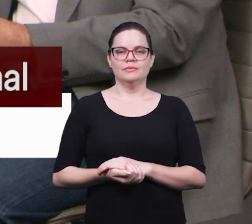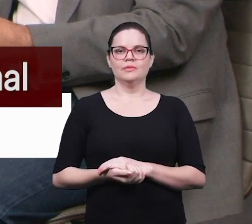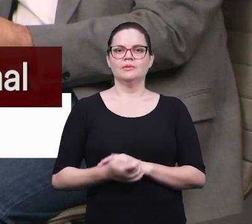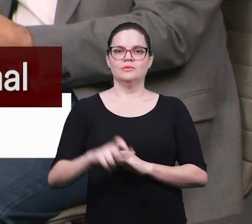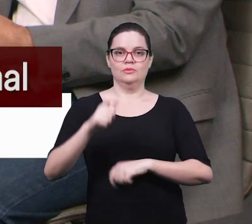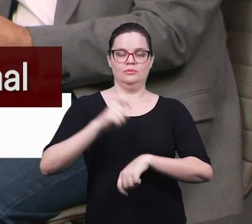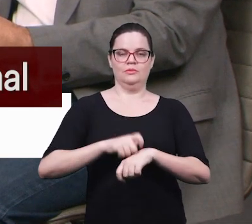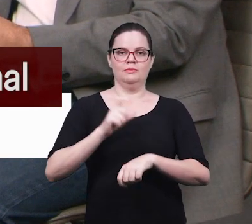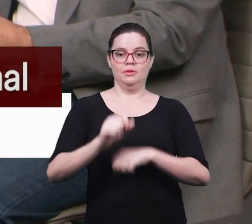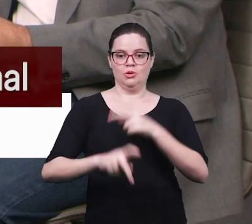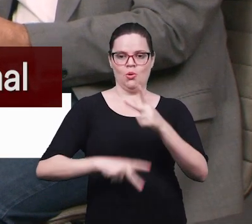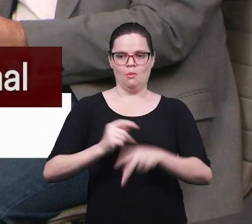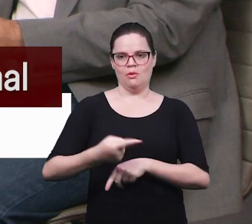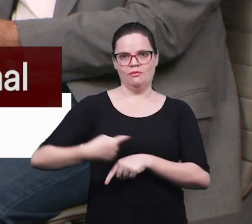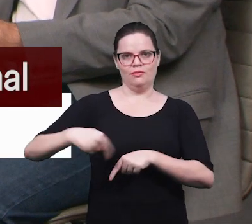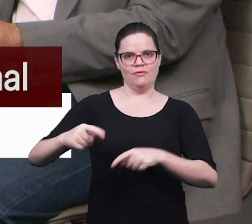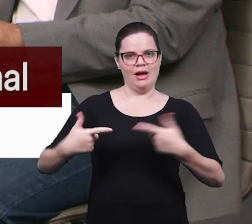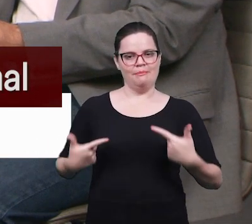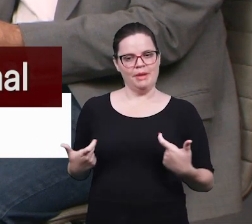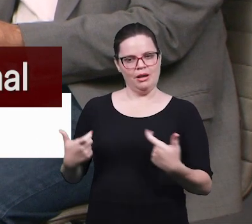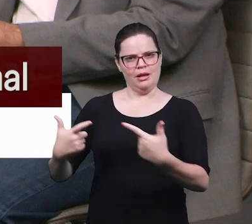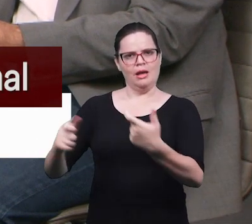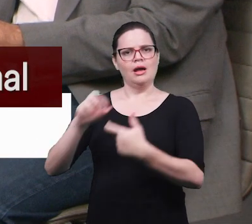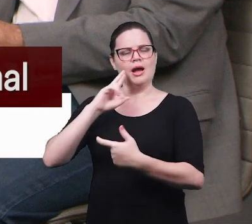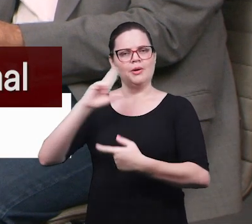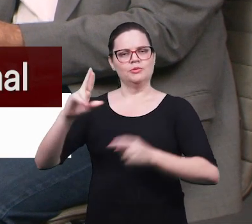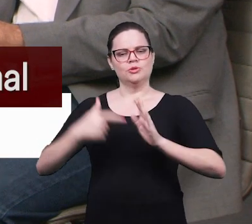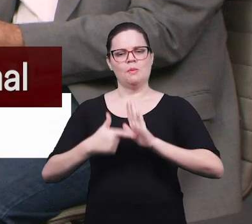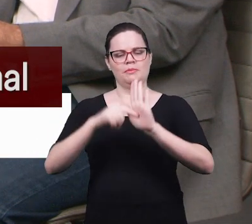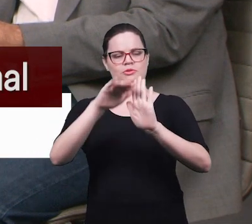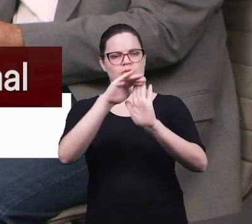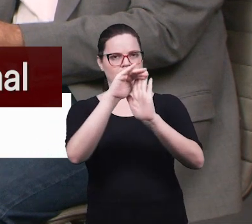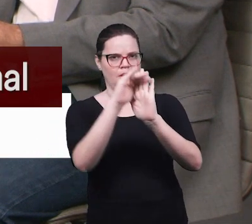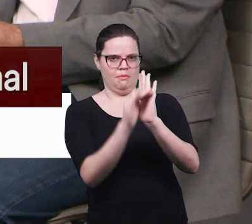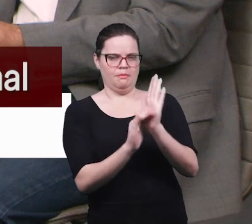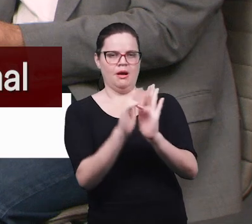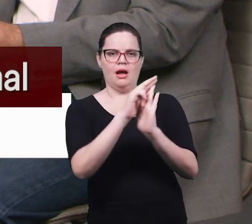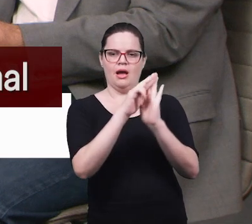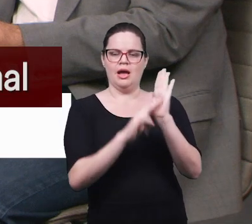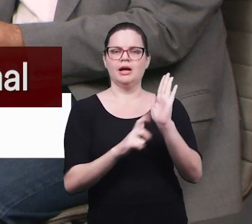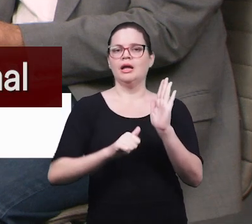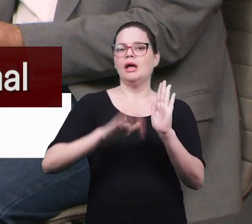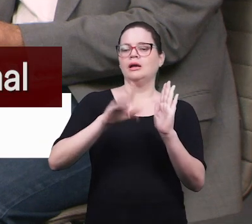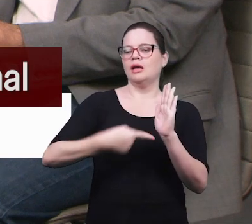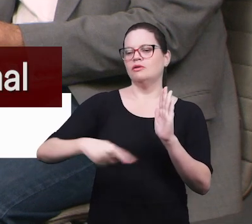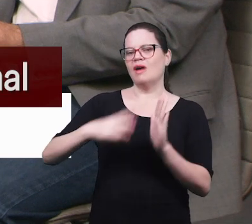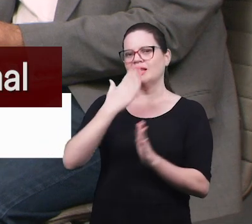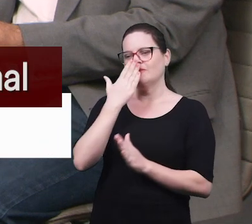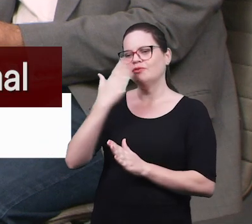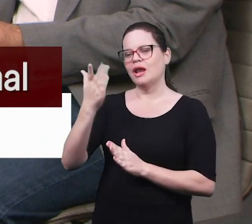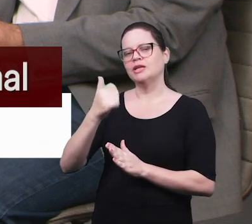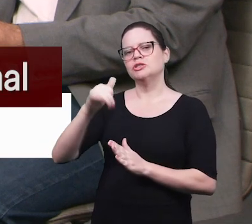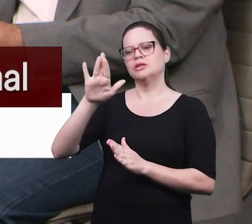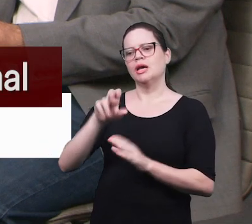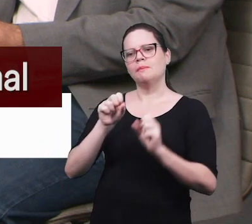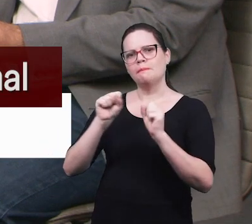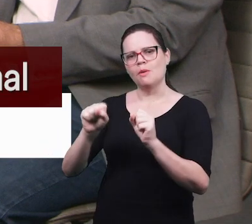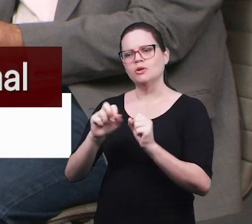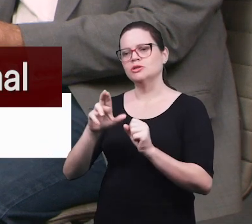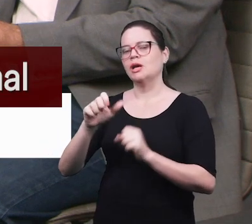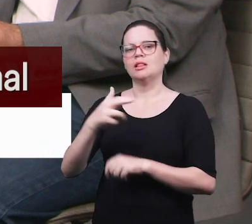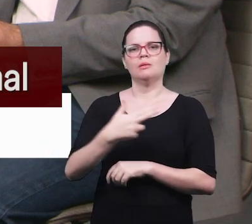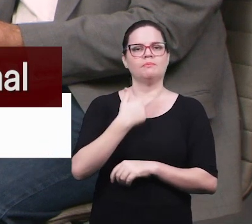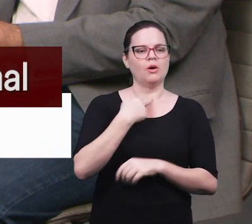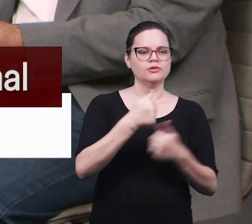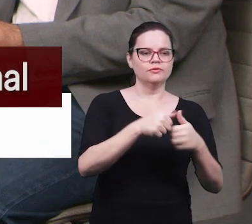povo fosse à guerra, o Senhor estabeleceu ali regras, aqueles que deveriam ir, os que não deveriam ir,